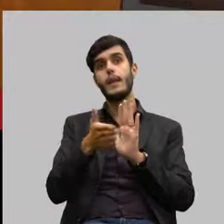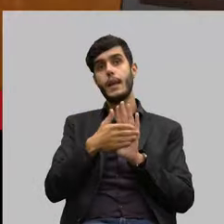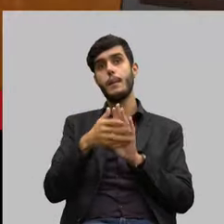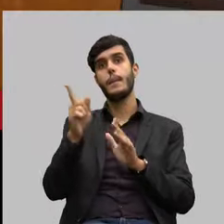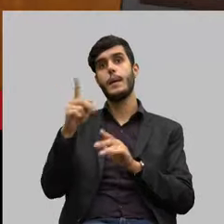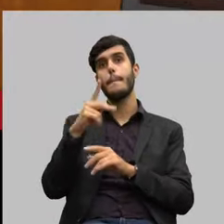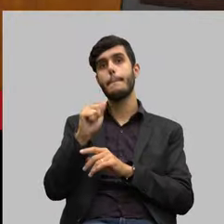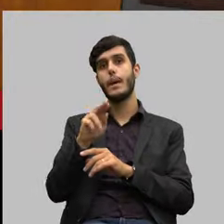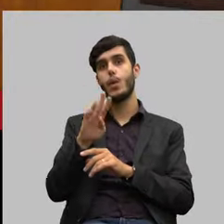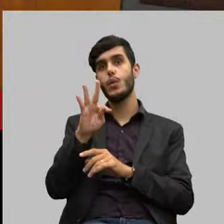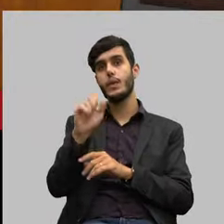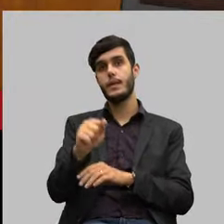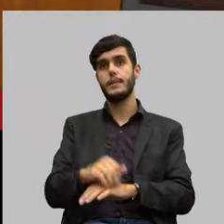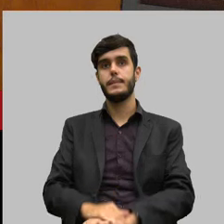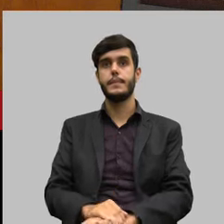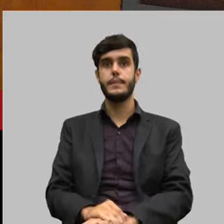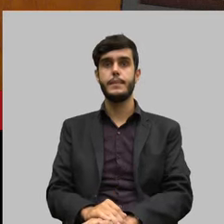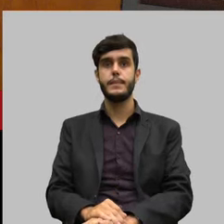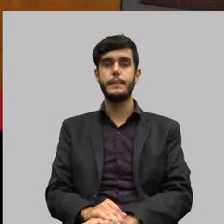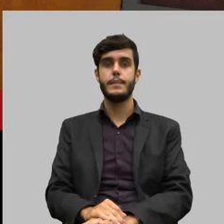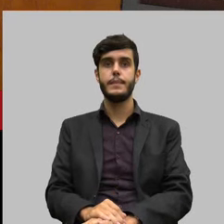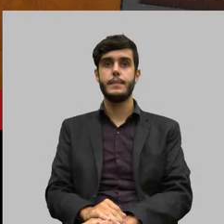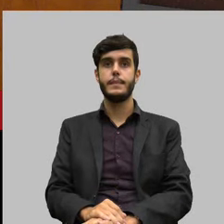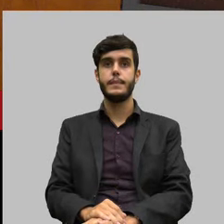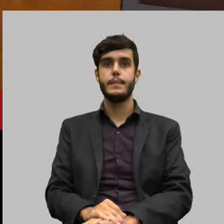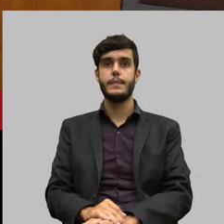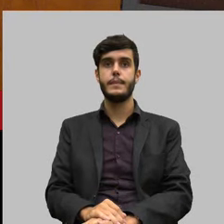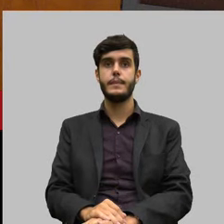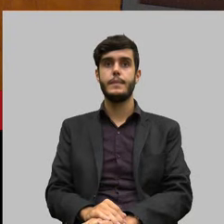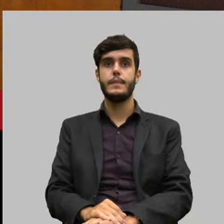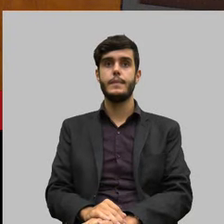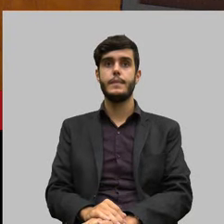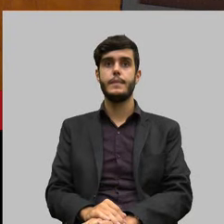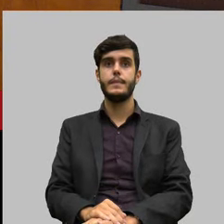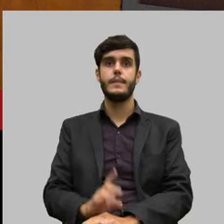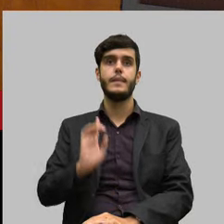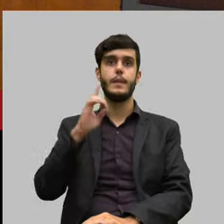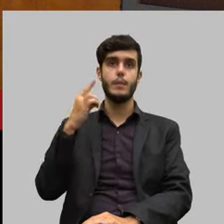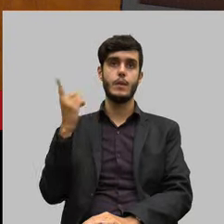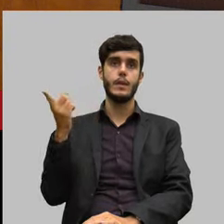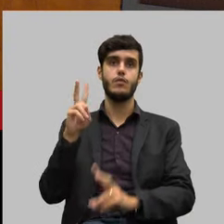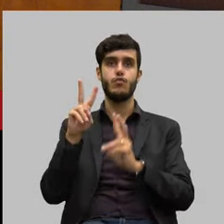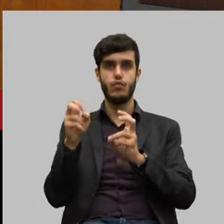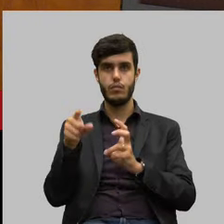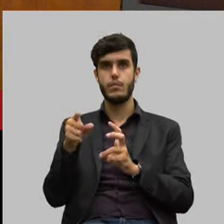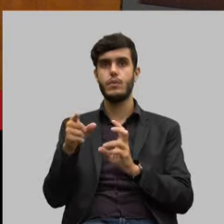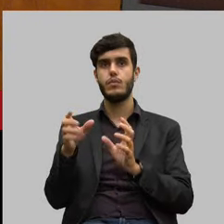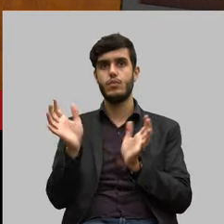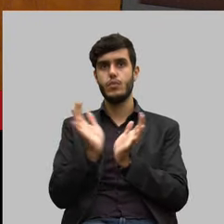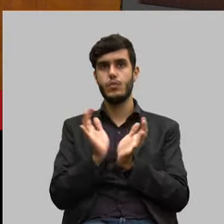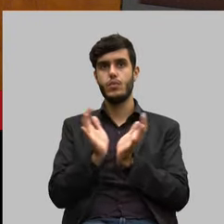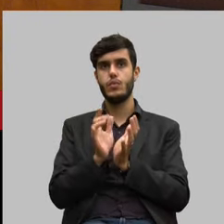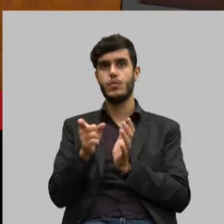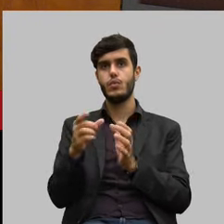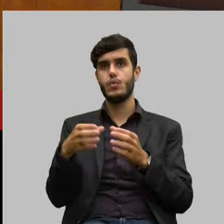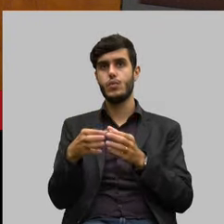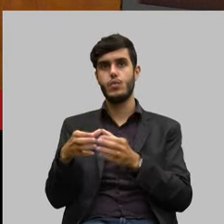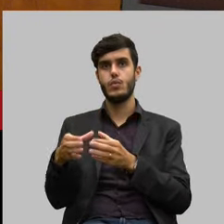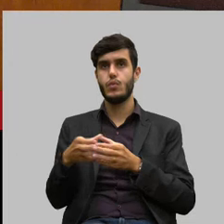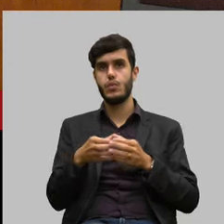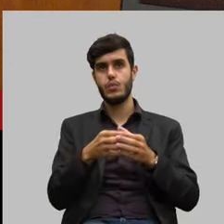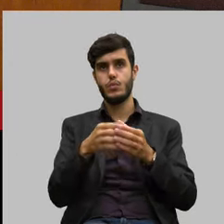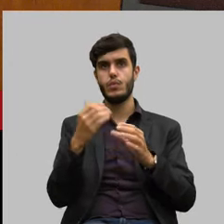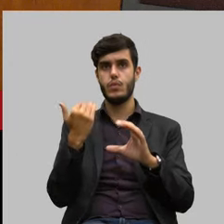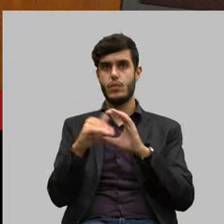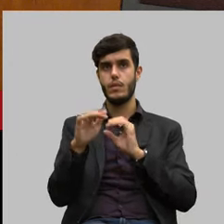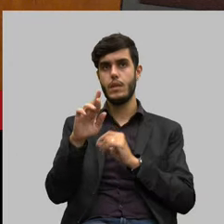Obrigada Presidente Deputado essa questão dos conselhos Eu acho que já tá superado acho que o relator já inclui novo